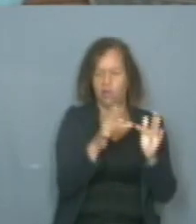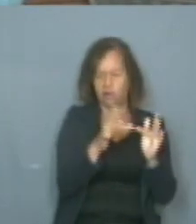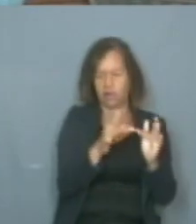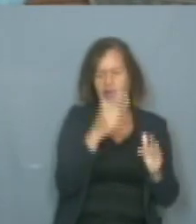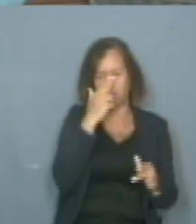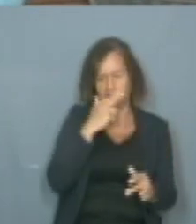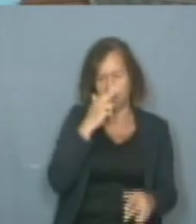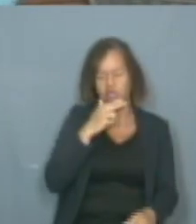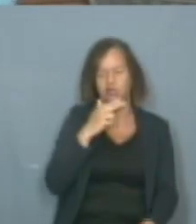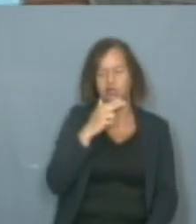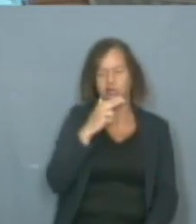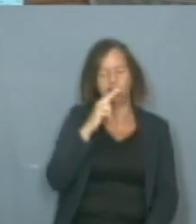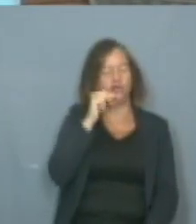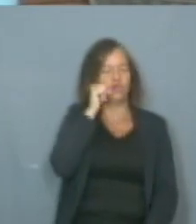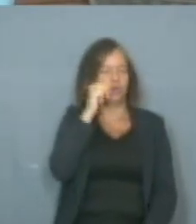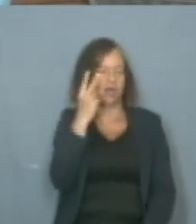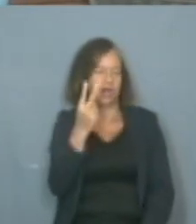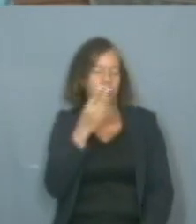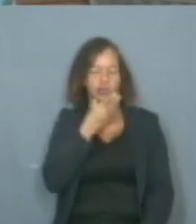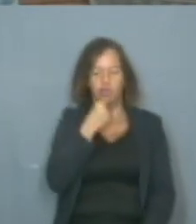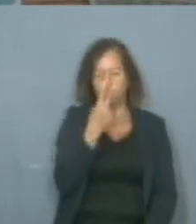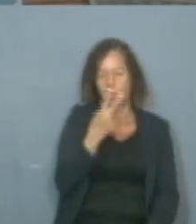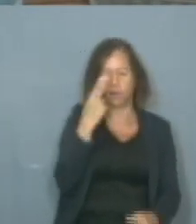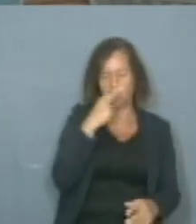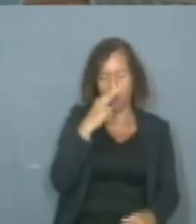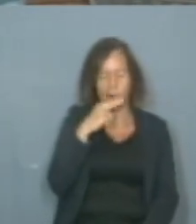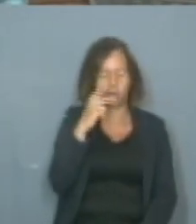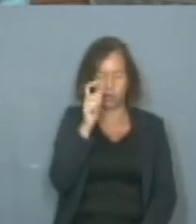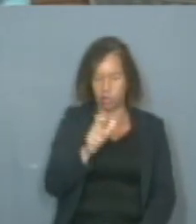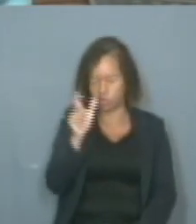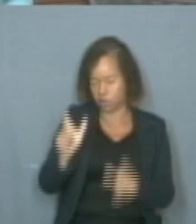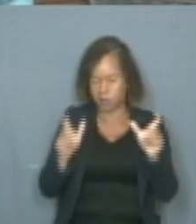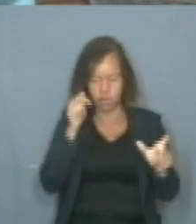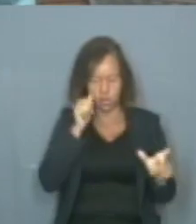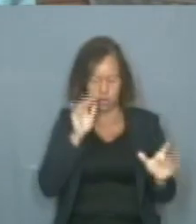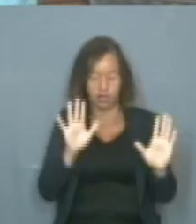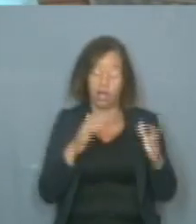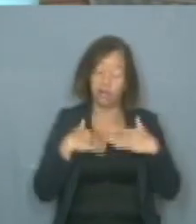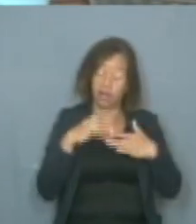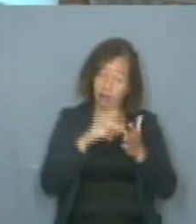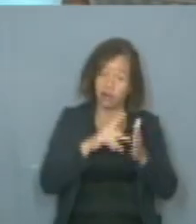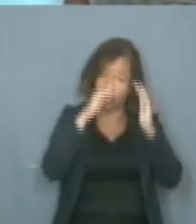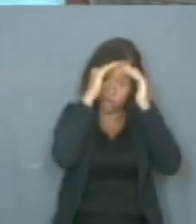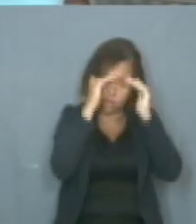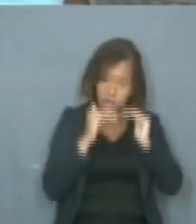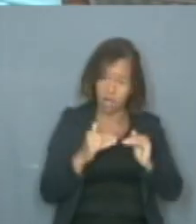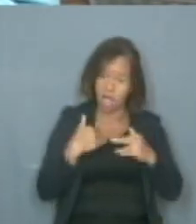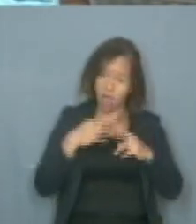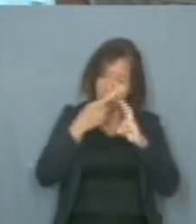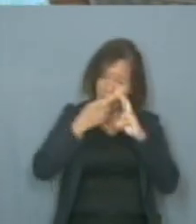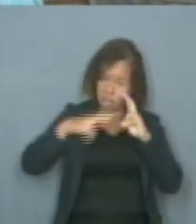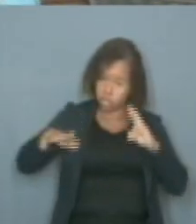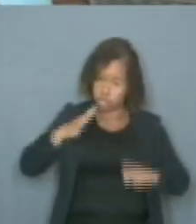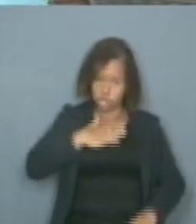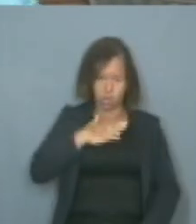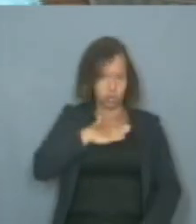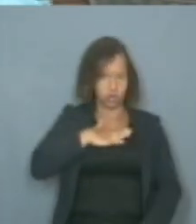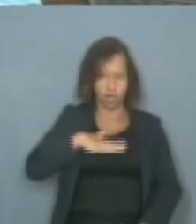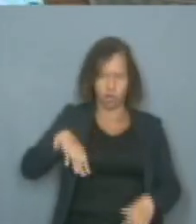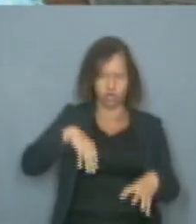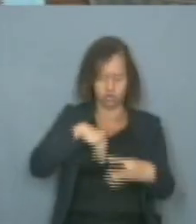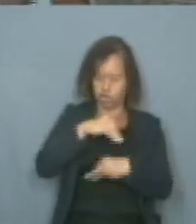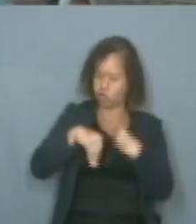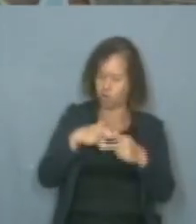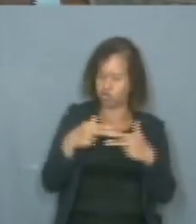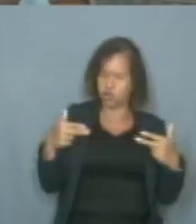mesmo sexo. E a verdade não é isso. A verdade é que eu respeito essas pessoas. Eu, como religiosa também, que eu não gosto de misturar as